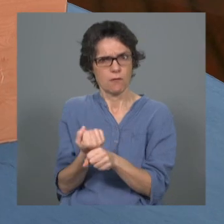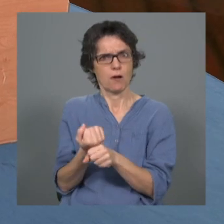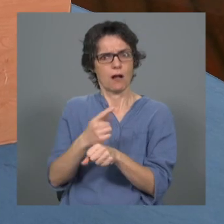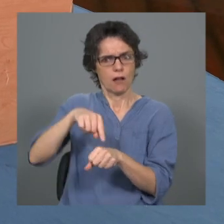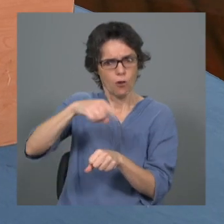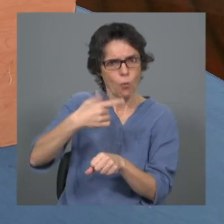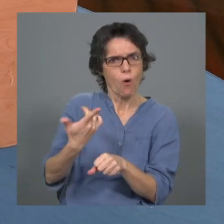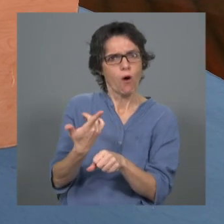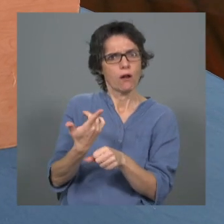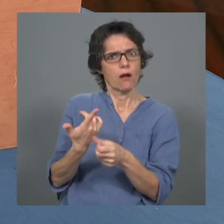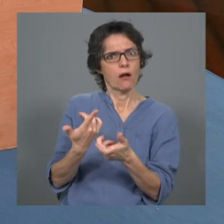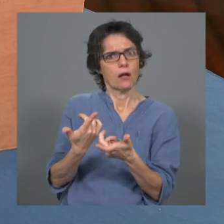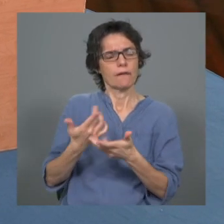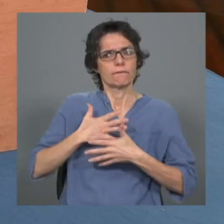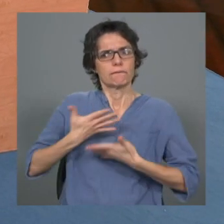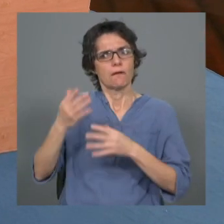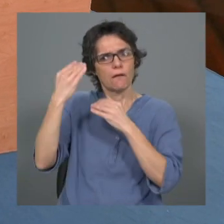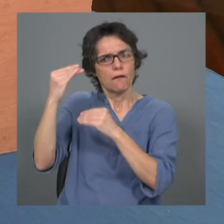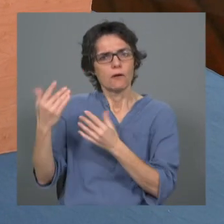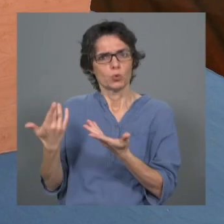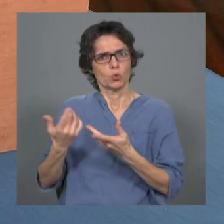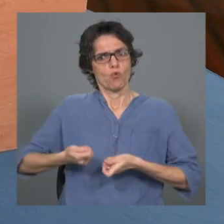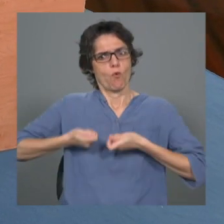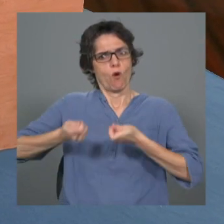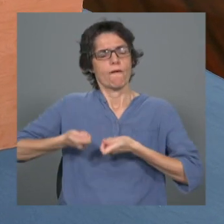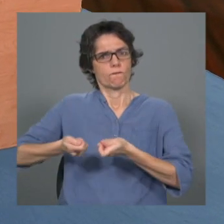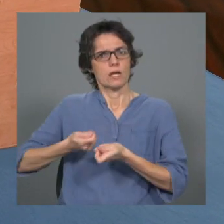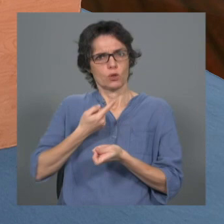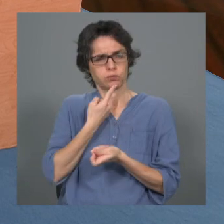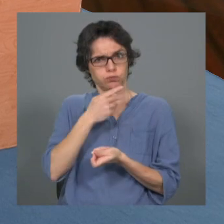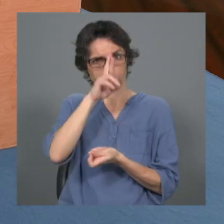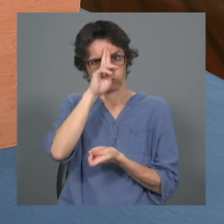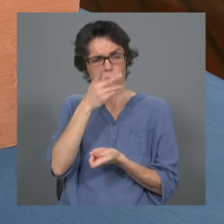horas, em dedicação pastoral, em trabalho nas comunidades.